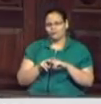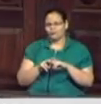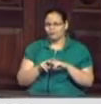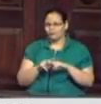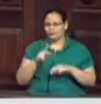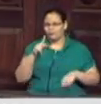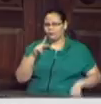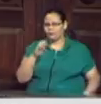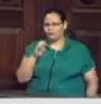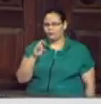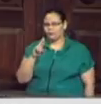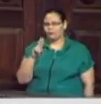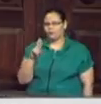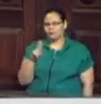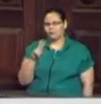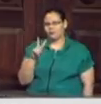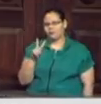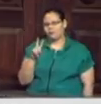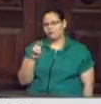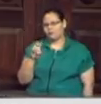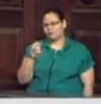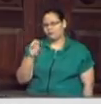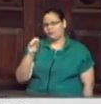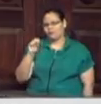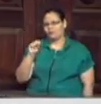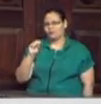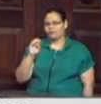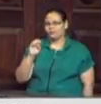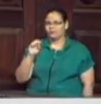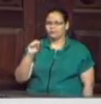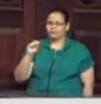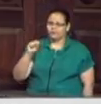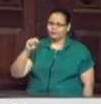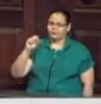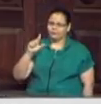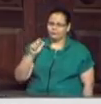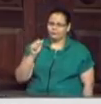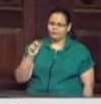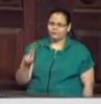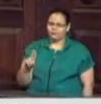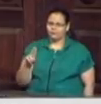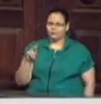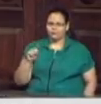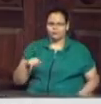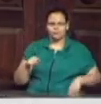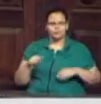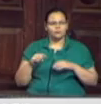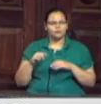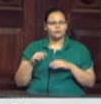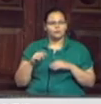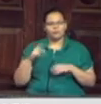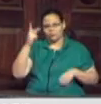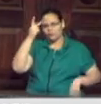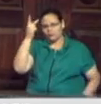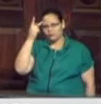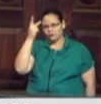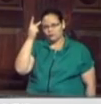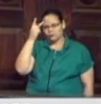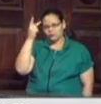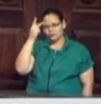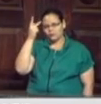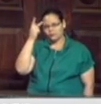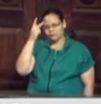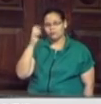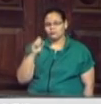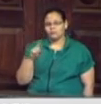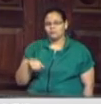P1 Venceslau. É uma penitenciária, como é o nome? Venceslau pode ser São Paulo. Isso. É isso, deputada Marta?